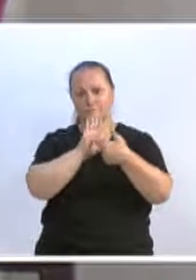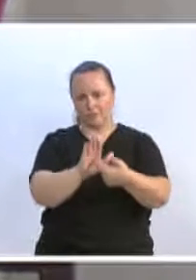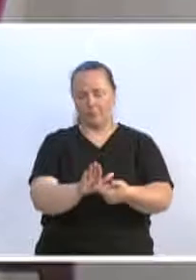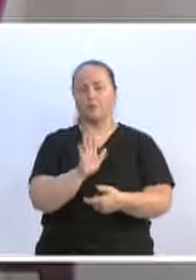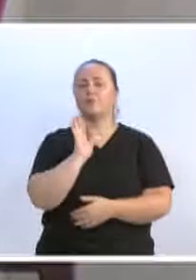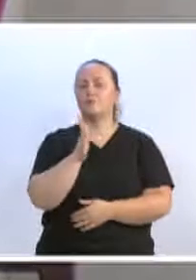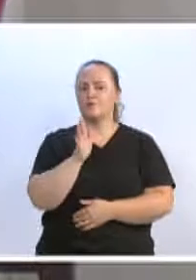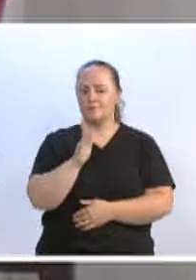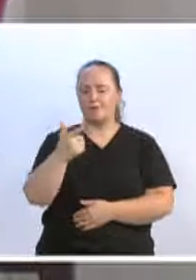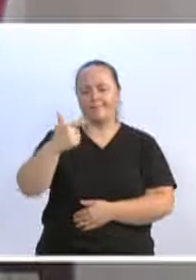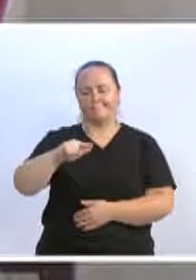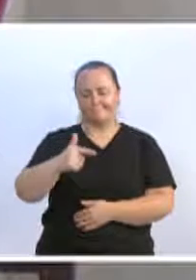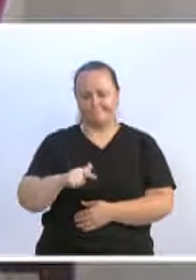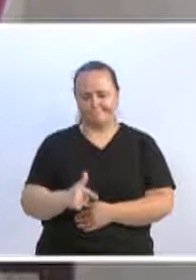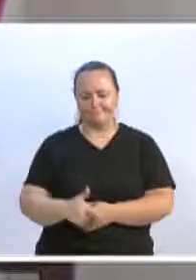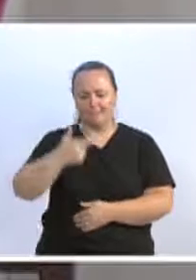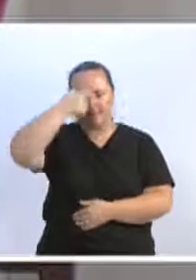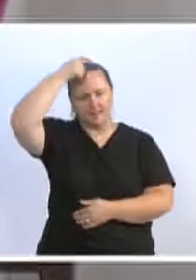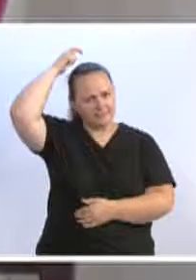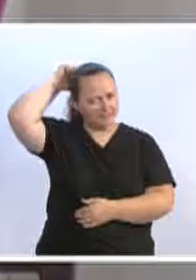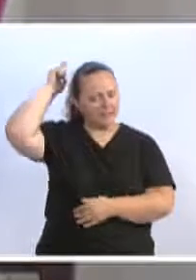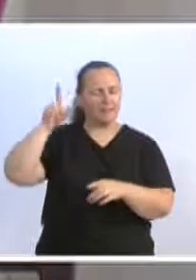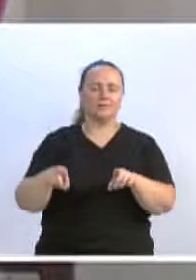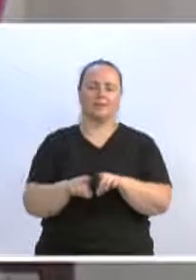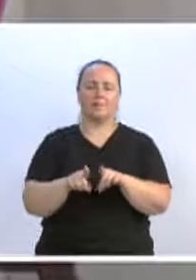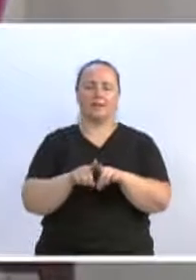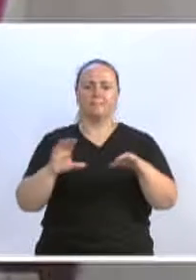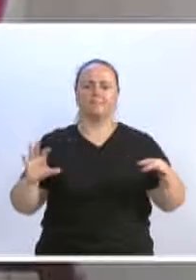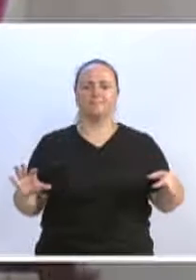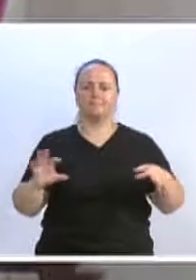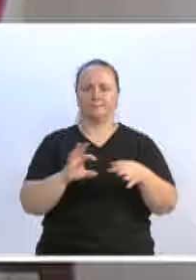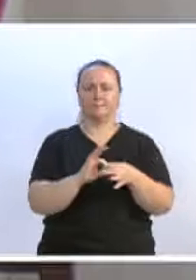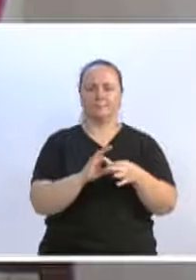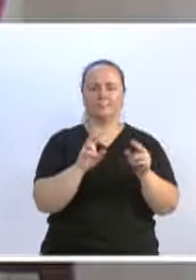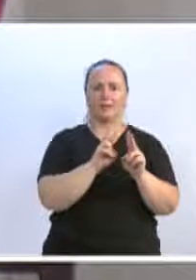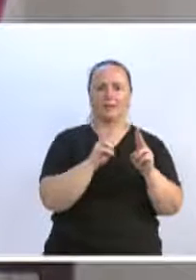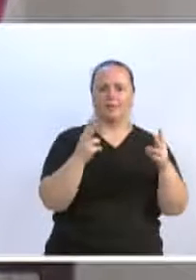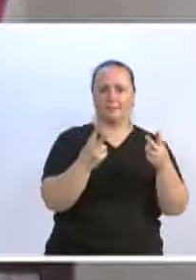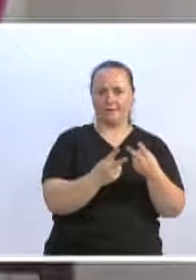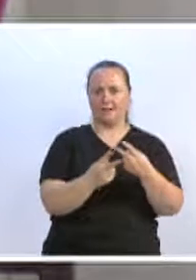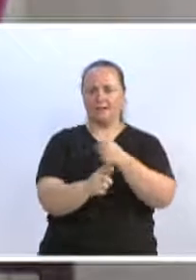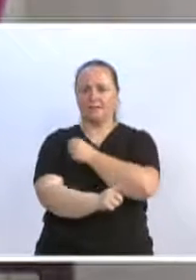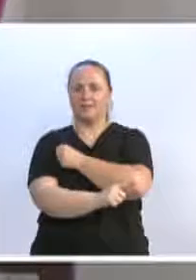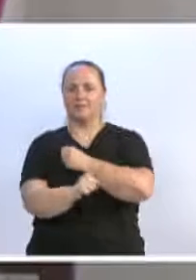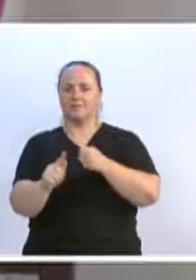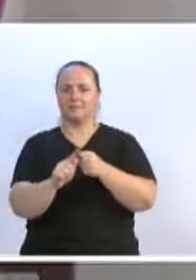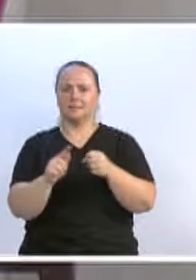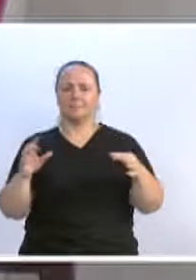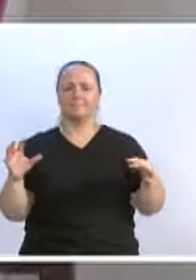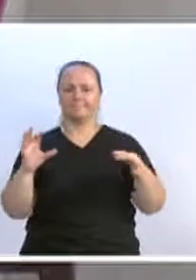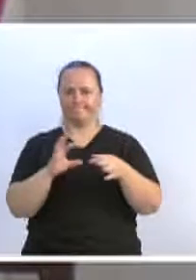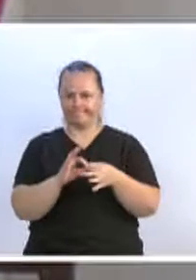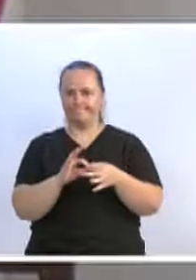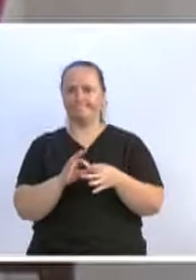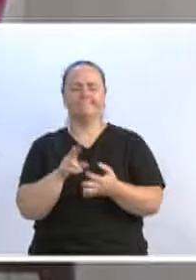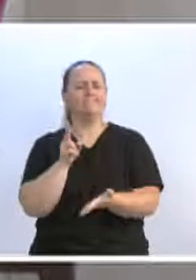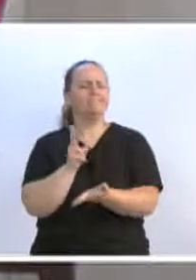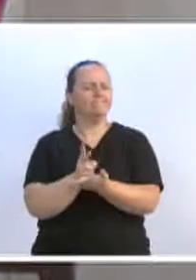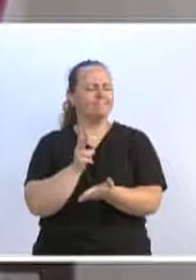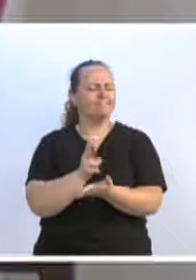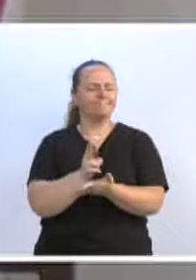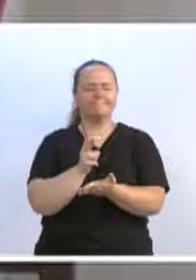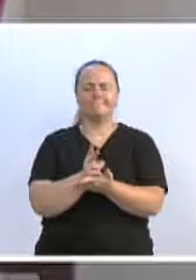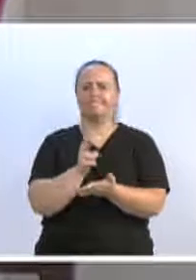vereador adriano a respeito disse que seria a ligação velha garcia eu não vou desistir da questão da ligação velha garcia continuou falando